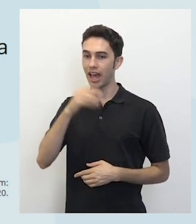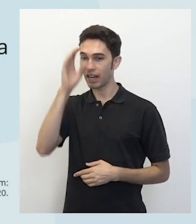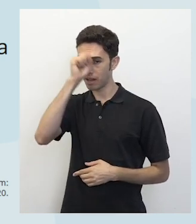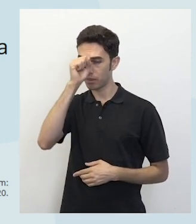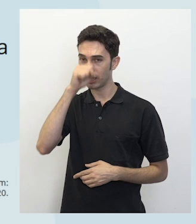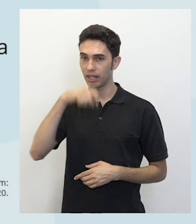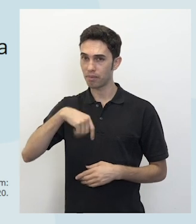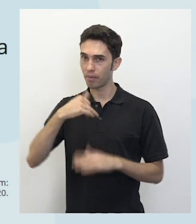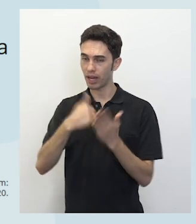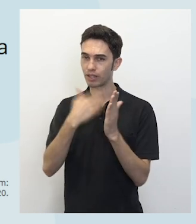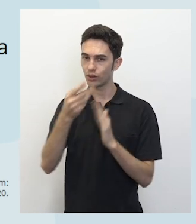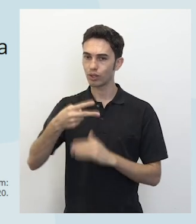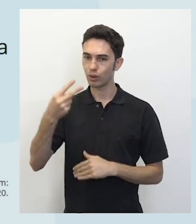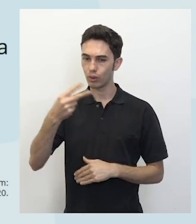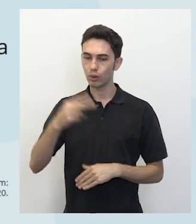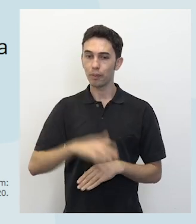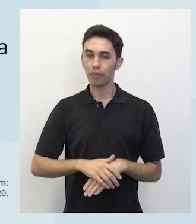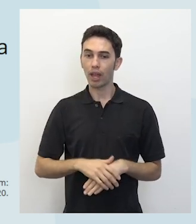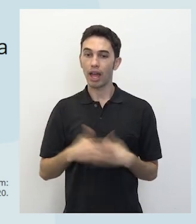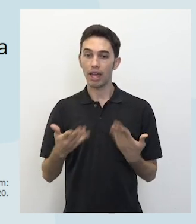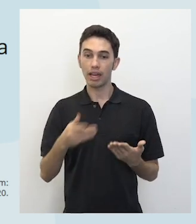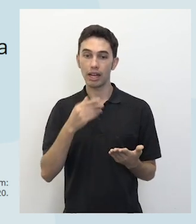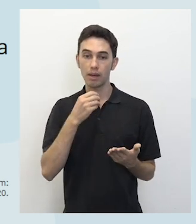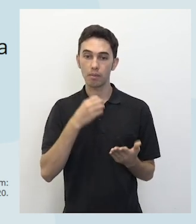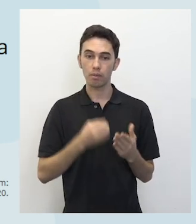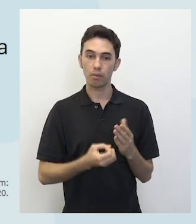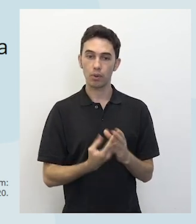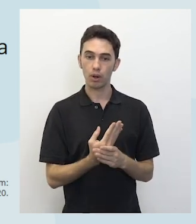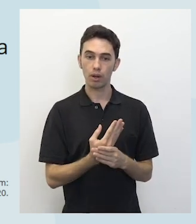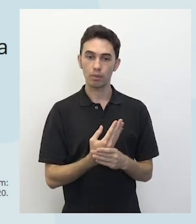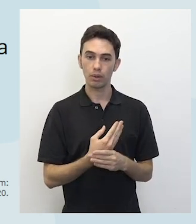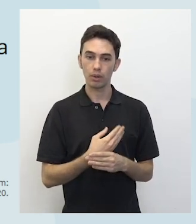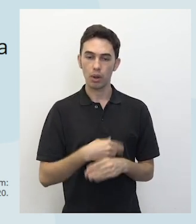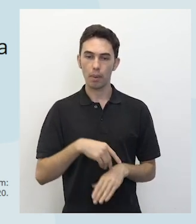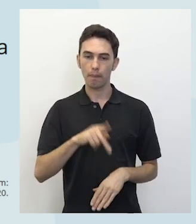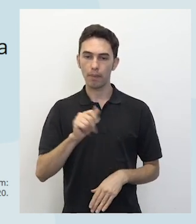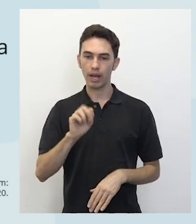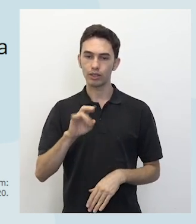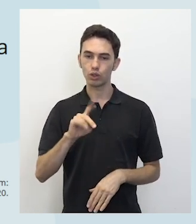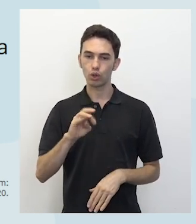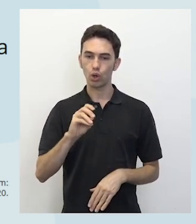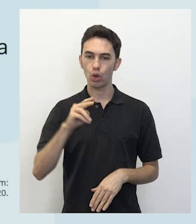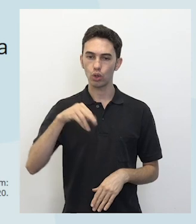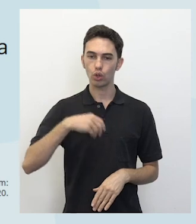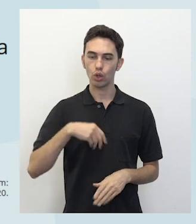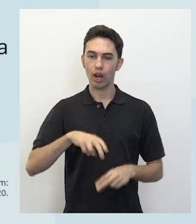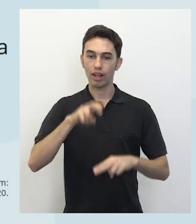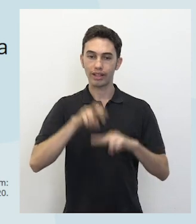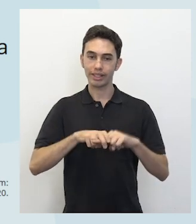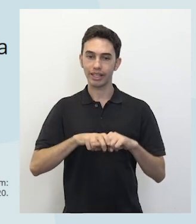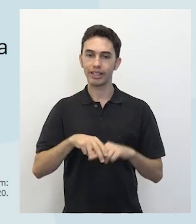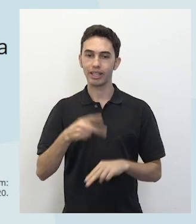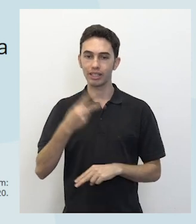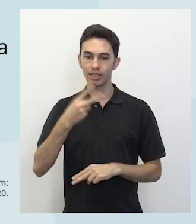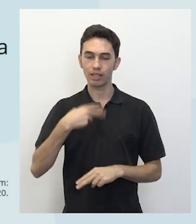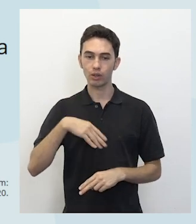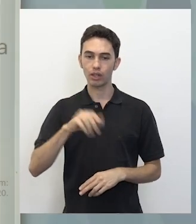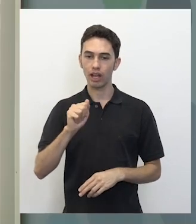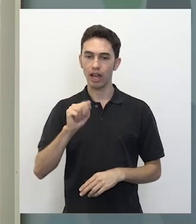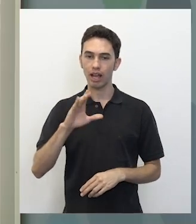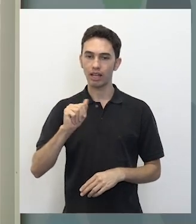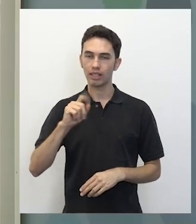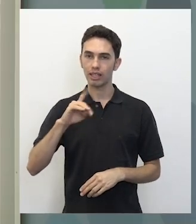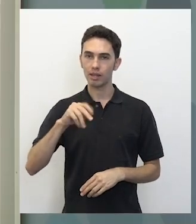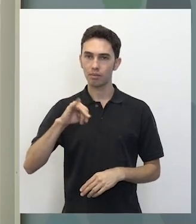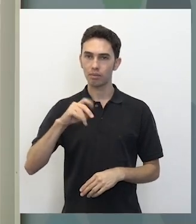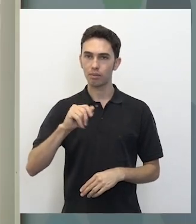precoces produções literárias, é patrono da cadeira número 2 da Academia Brasileira de Letras e faleceu aos 20 anos. Volta pra